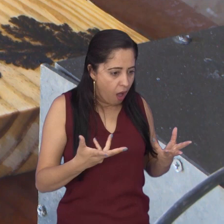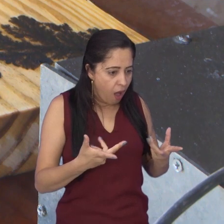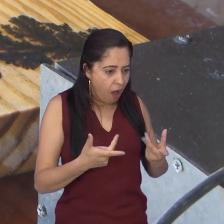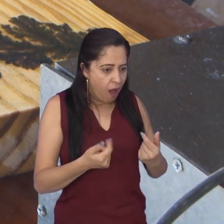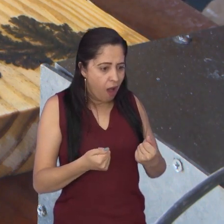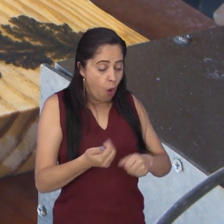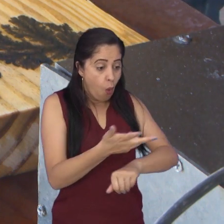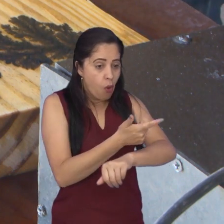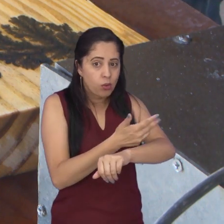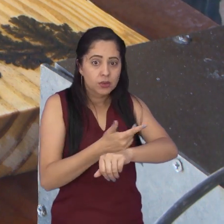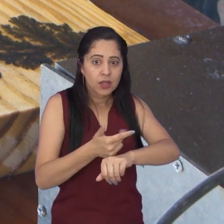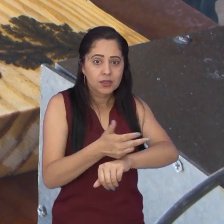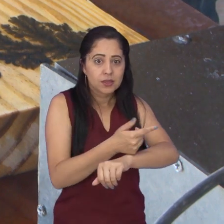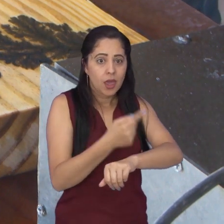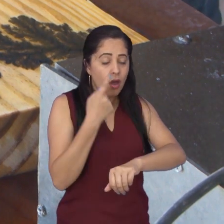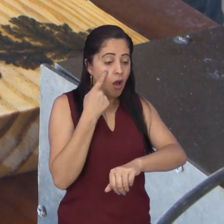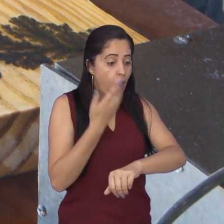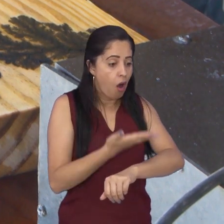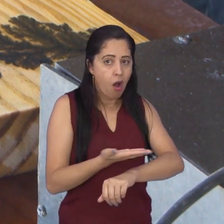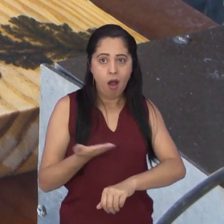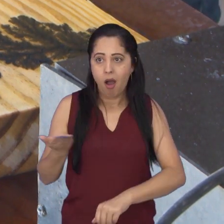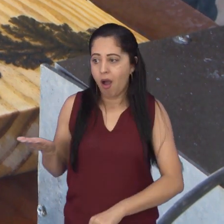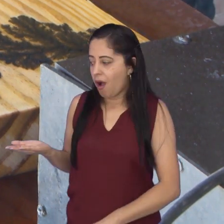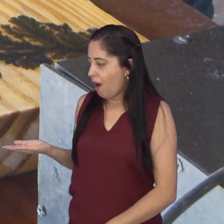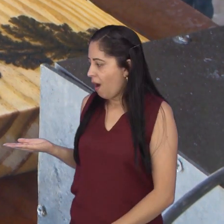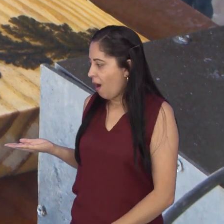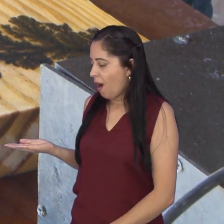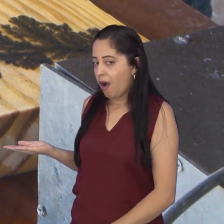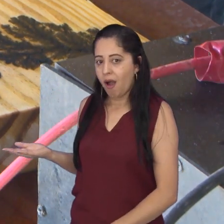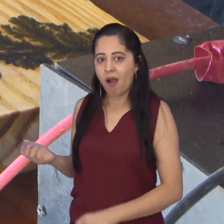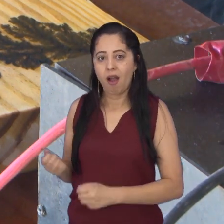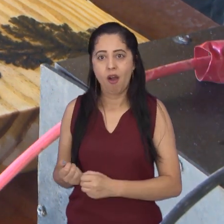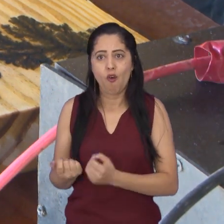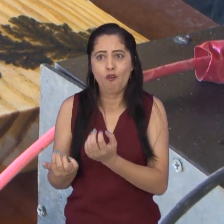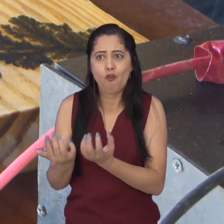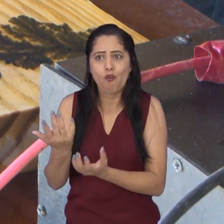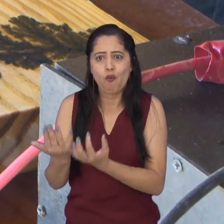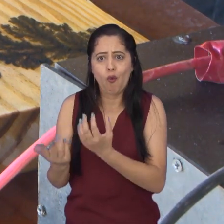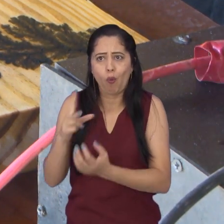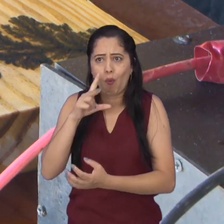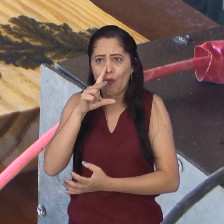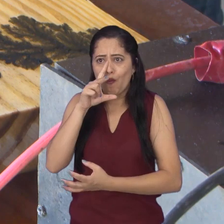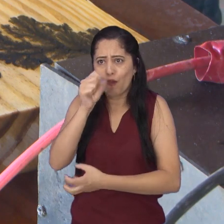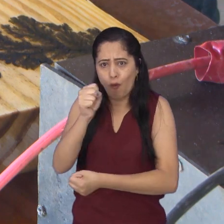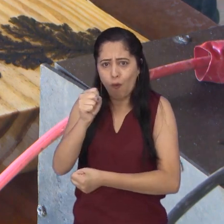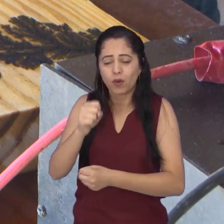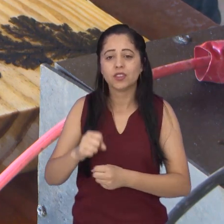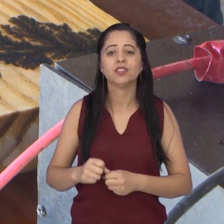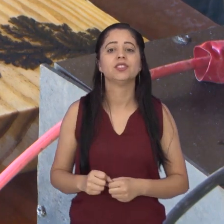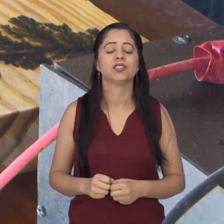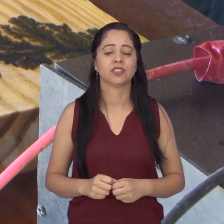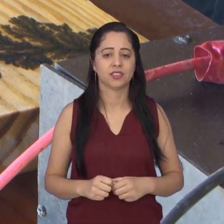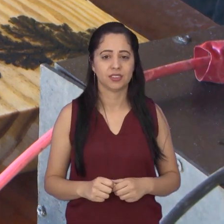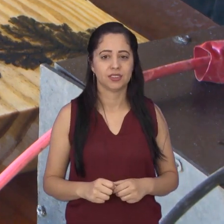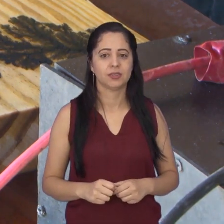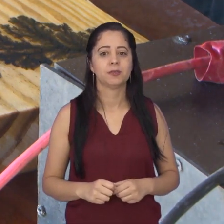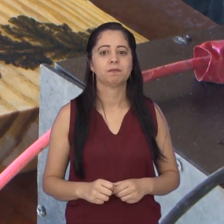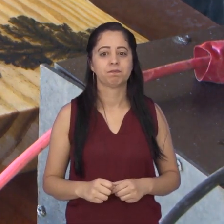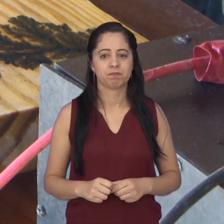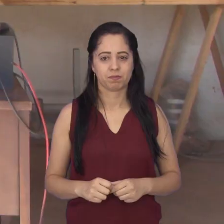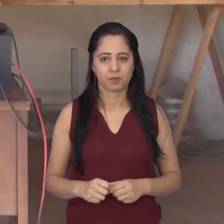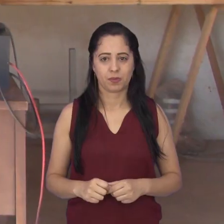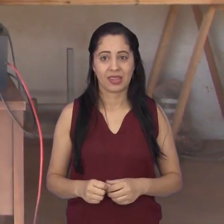com esses desenhos. O primeiro aqui, olha como queima bastante. Queima bastante. E agora,